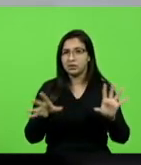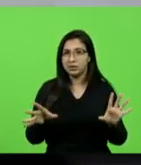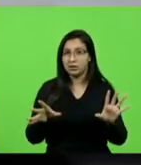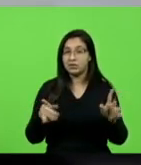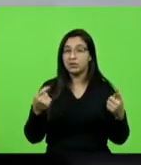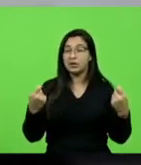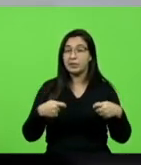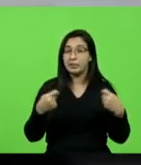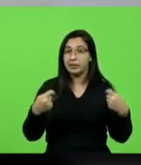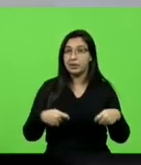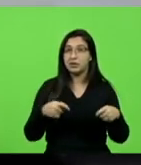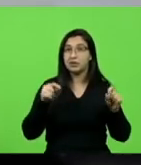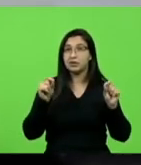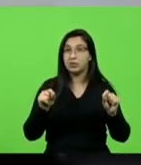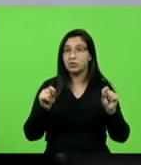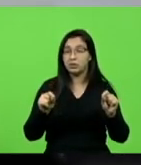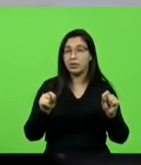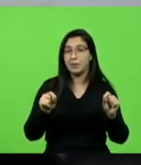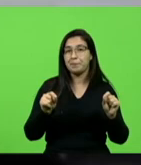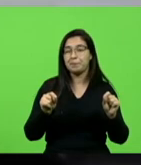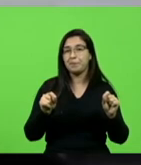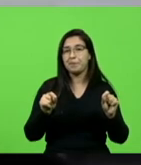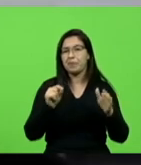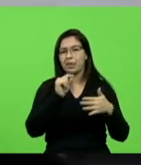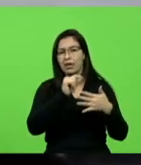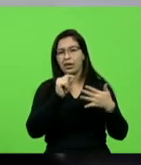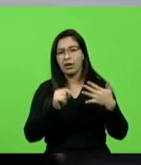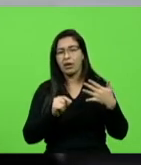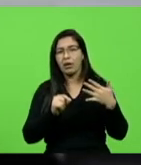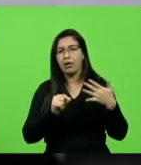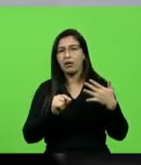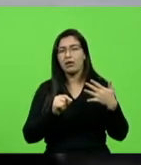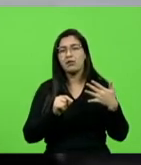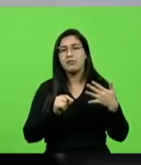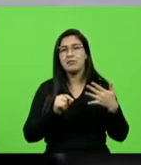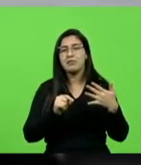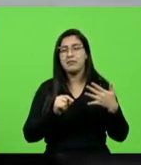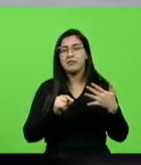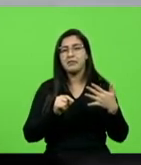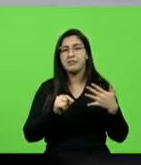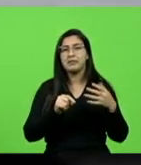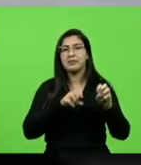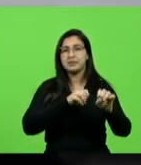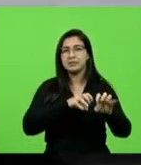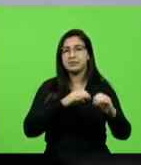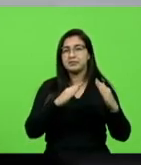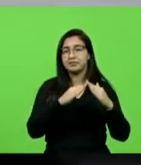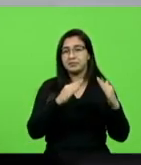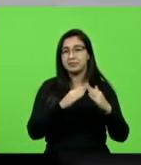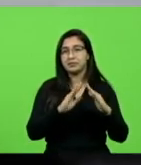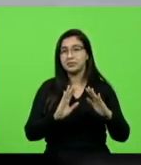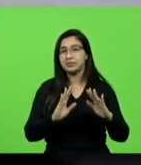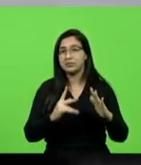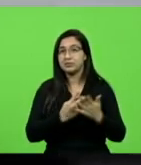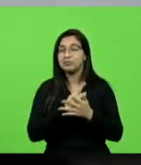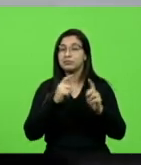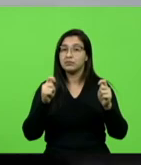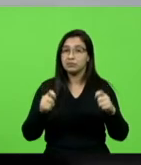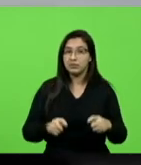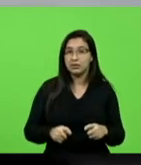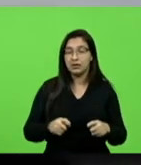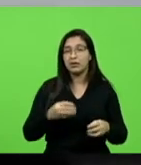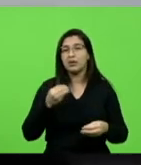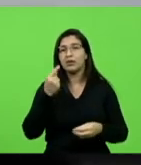precisará especificar os pressupostos para a educação domiciliar acontecer, prevendo as condições para o poder